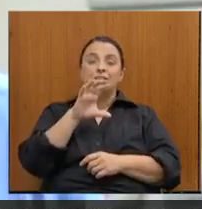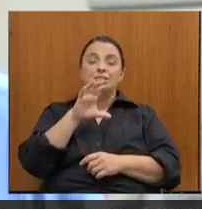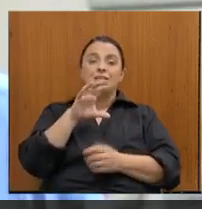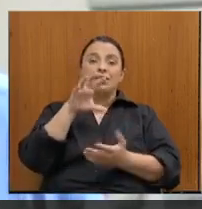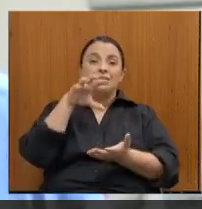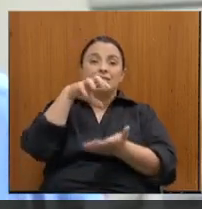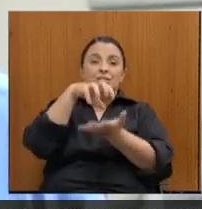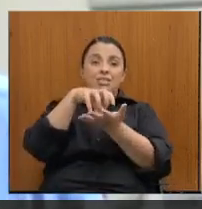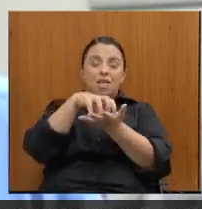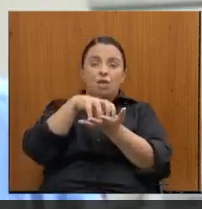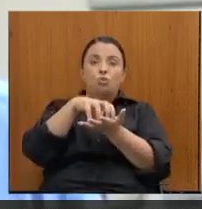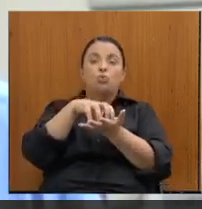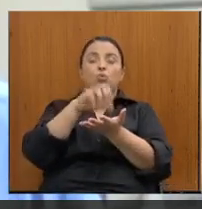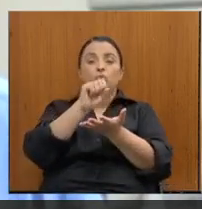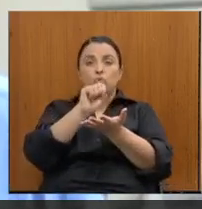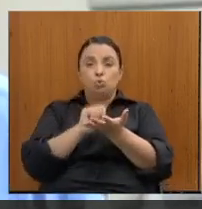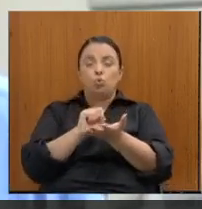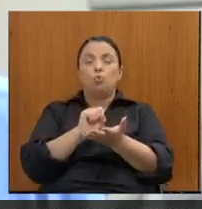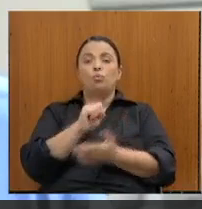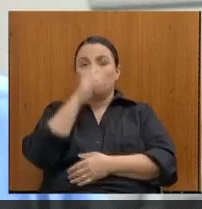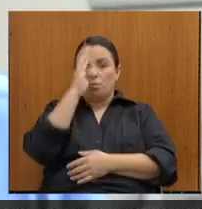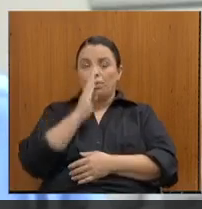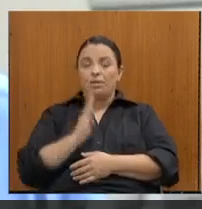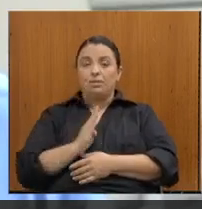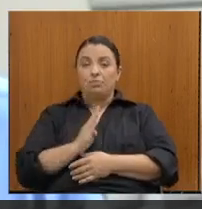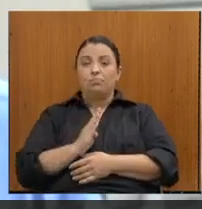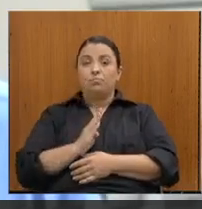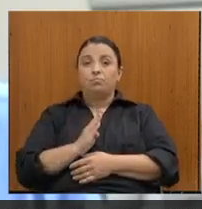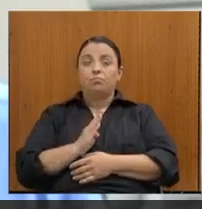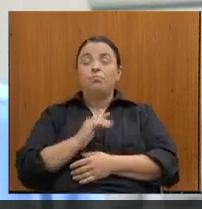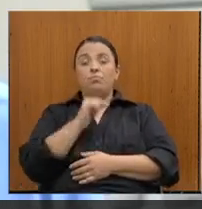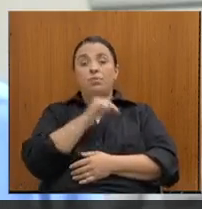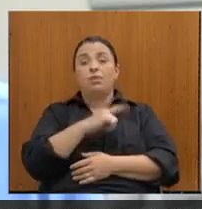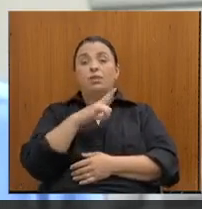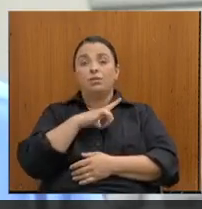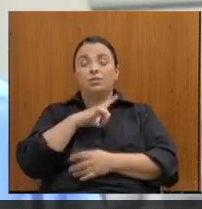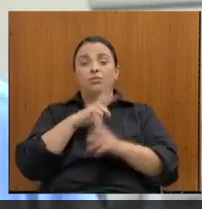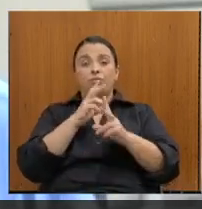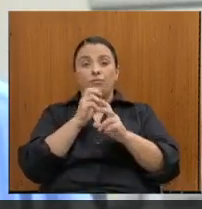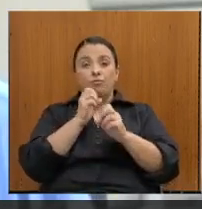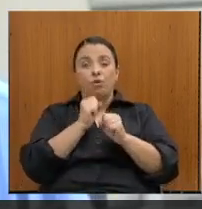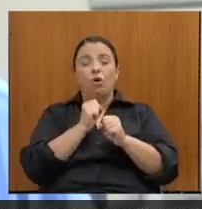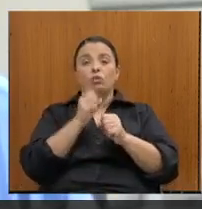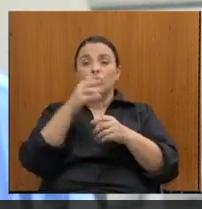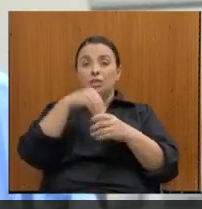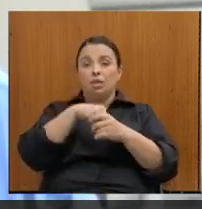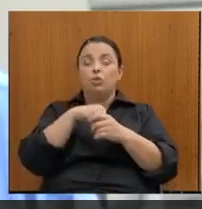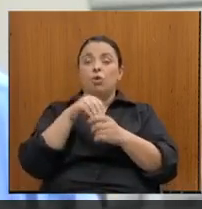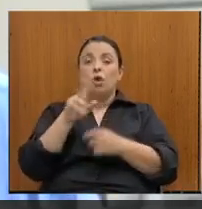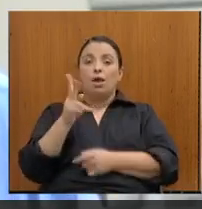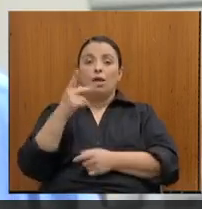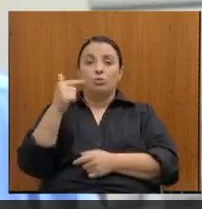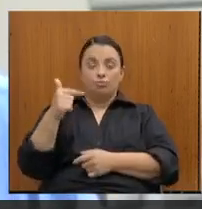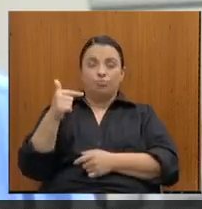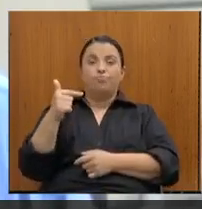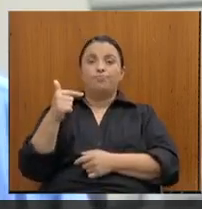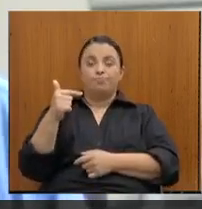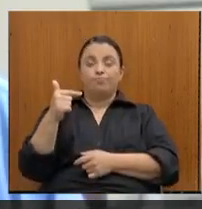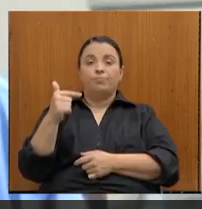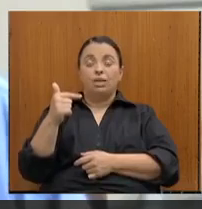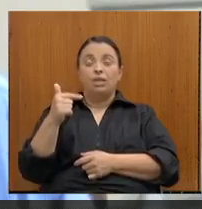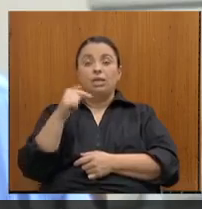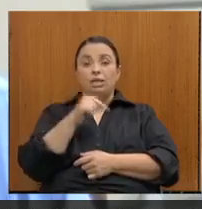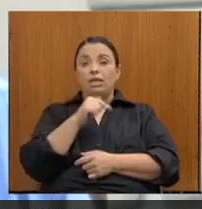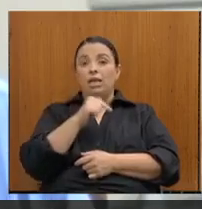é é uma fonte é concentrada hidrogênio Como já citei e não